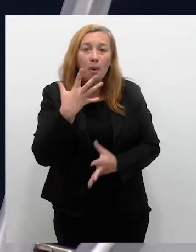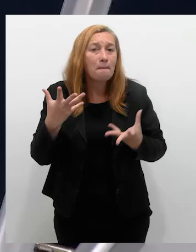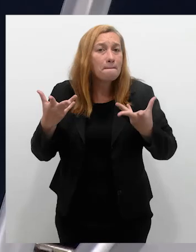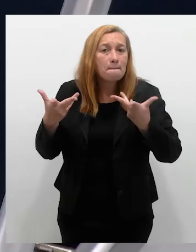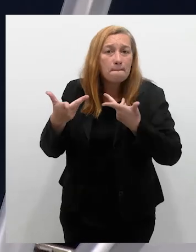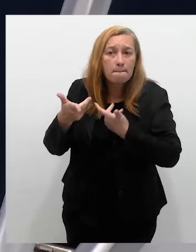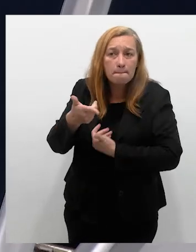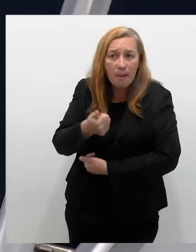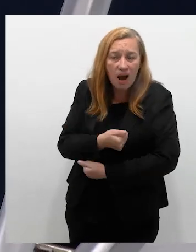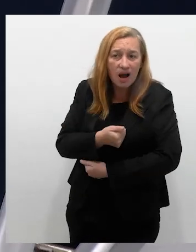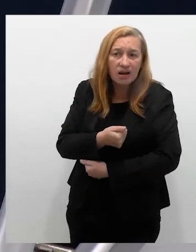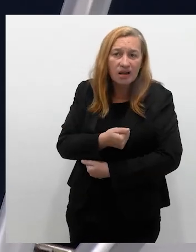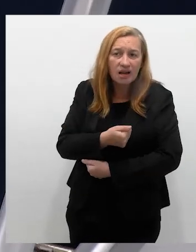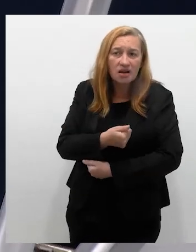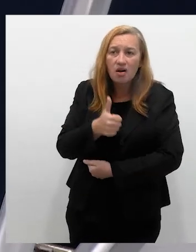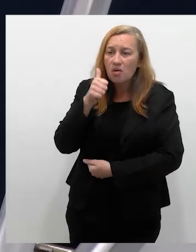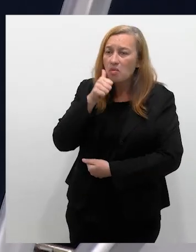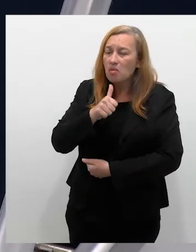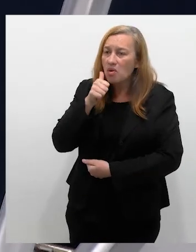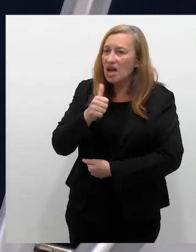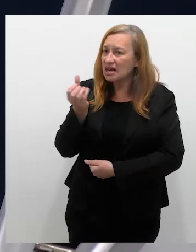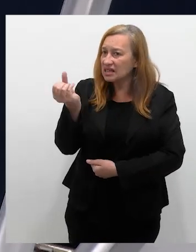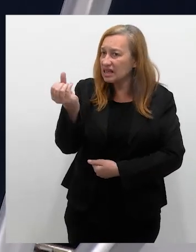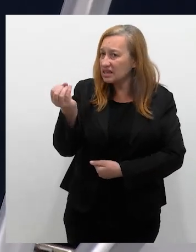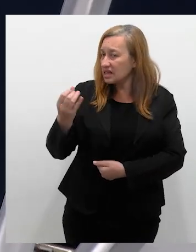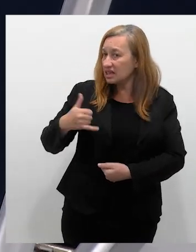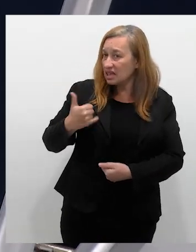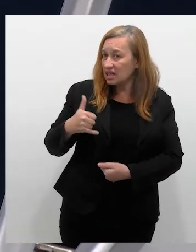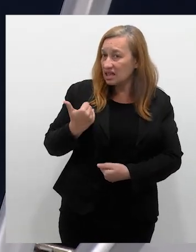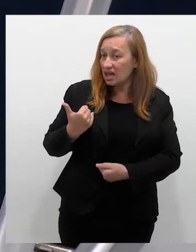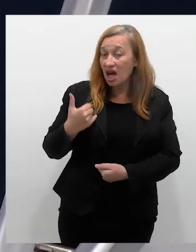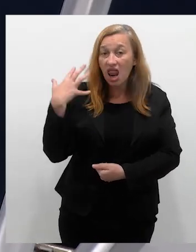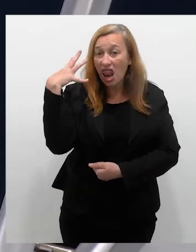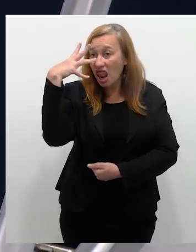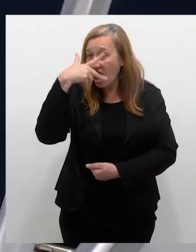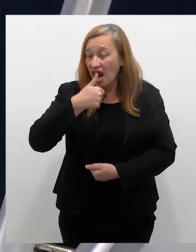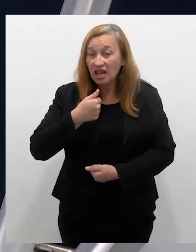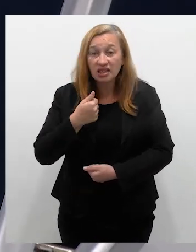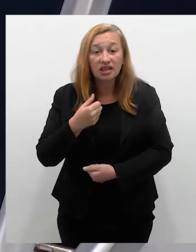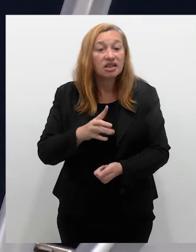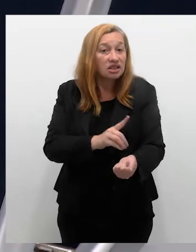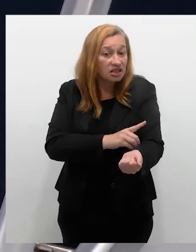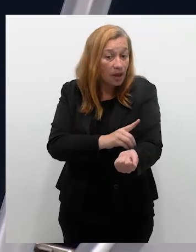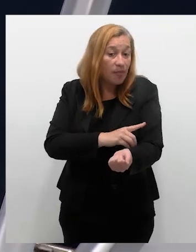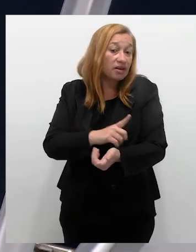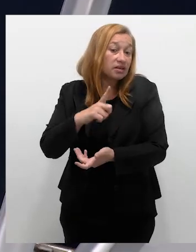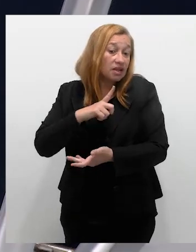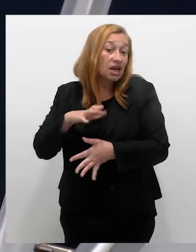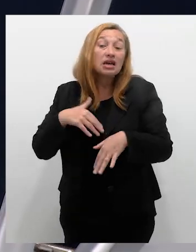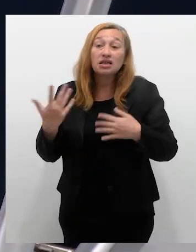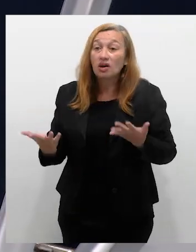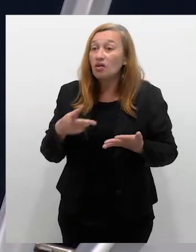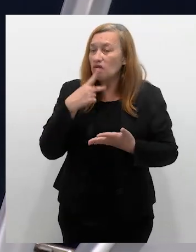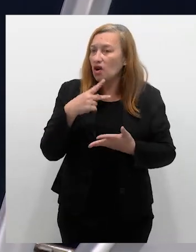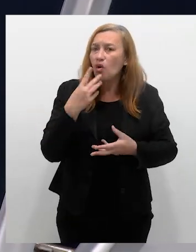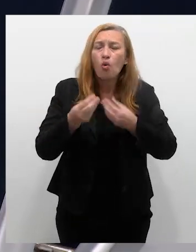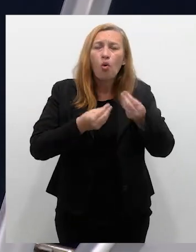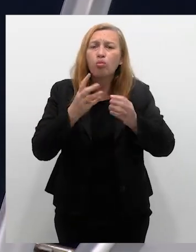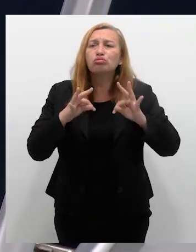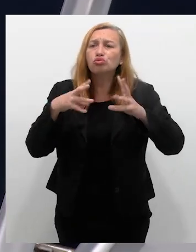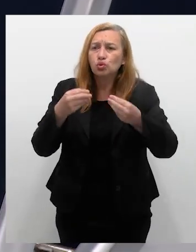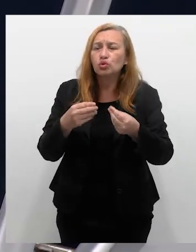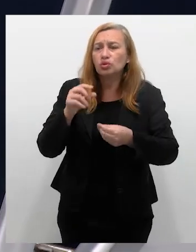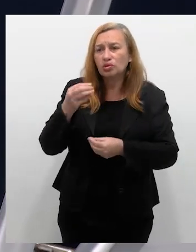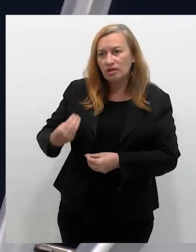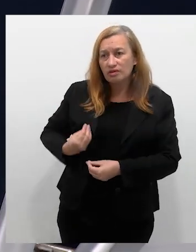cantora maravilhosa, uma mulher de 60 anos, linda, diabética. Linda. Então, eu falo assim, como